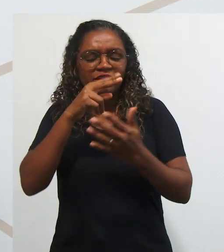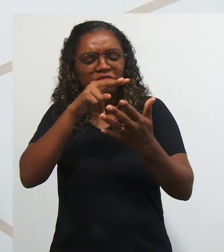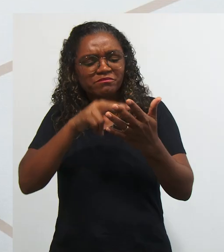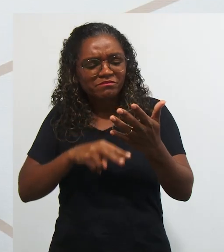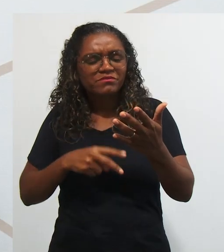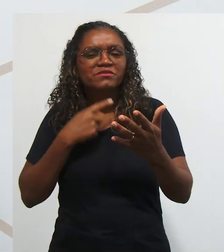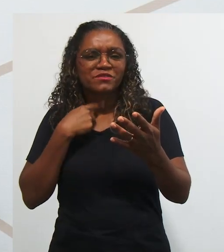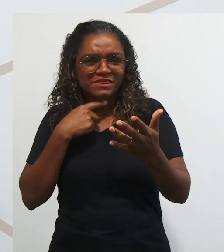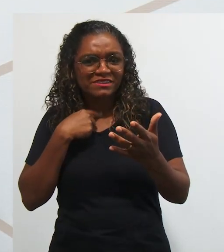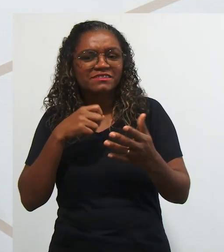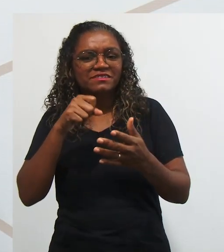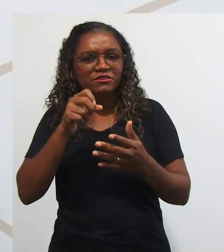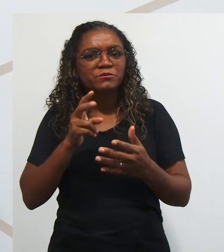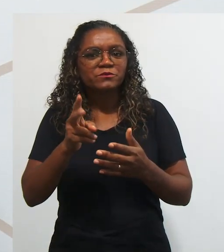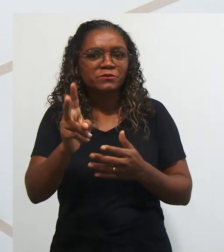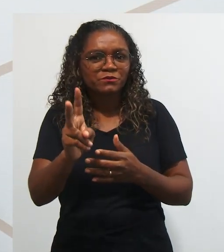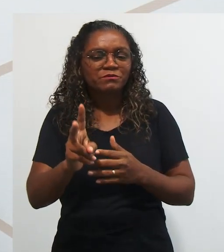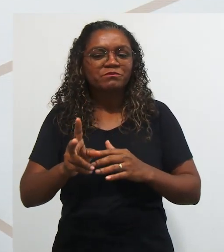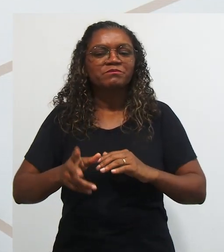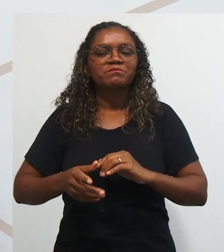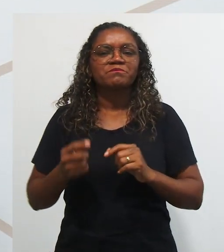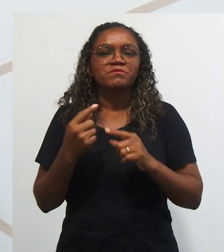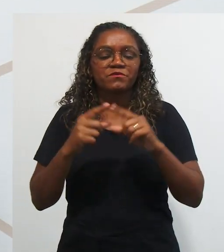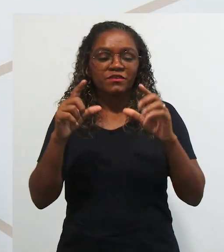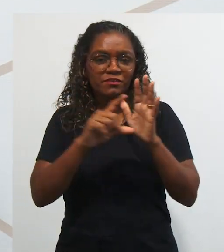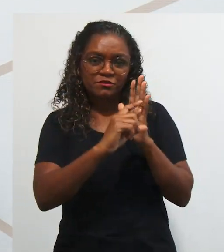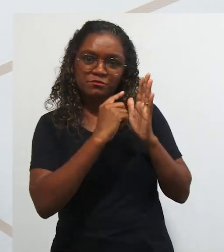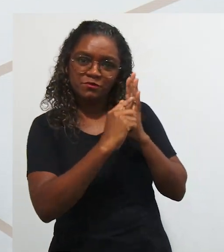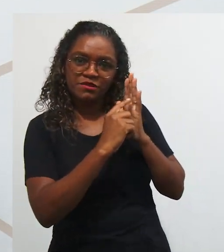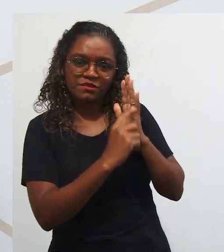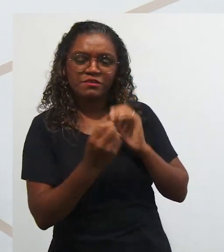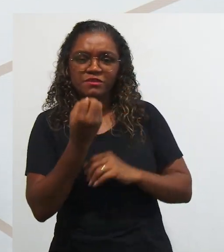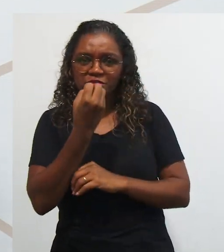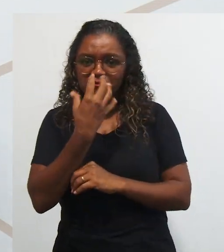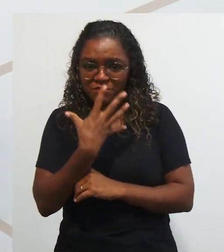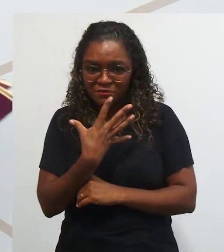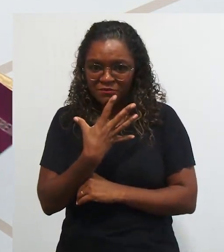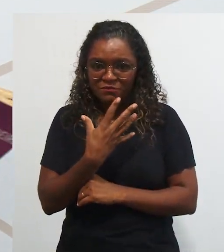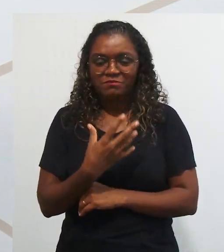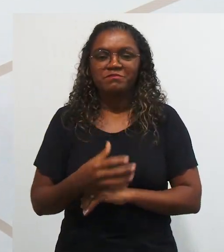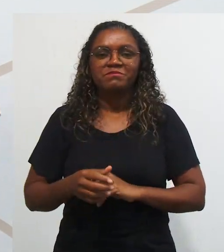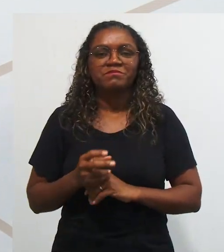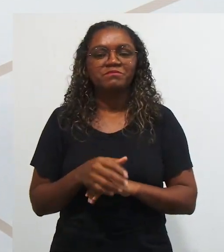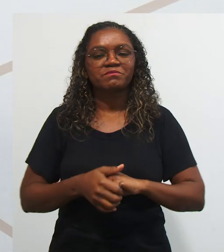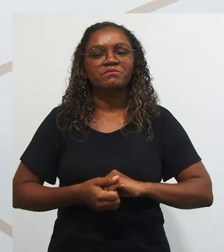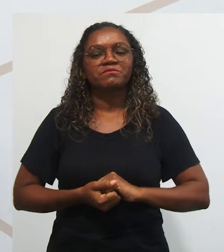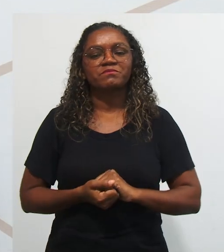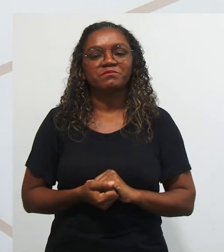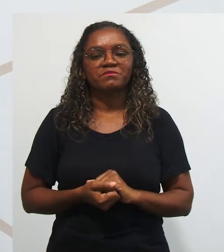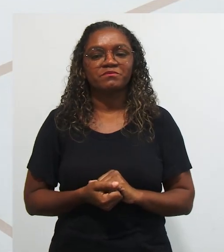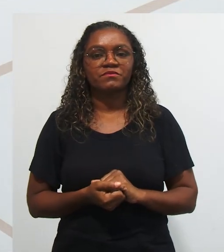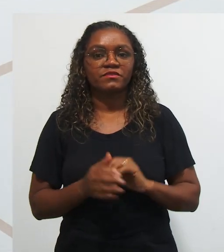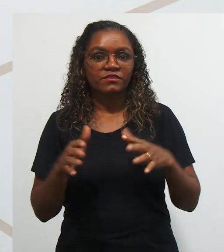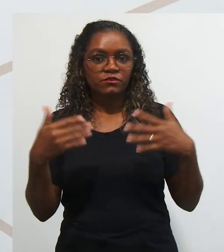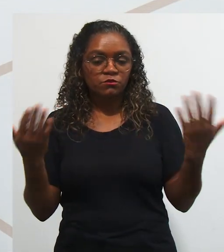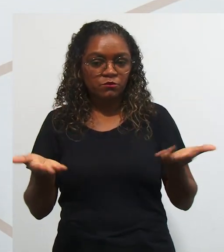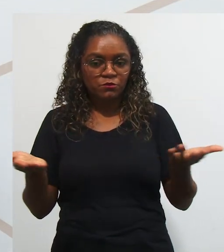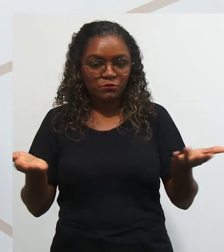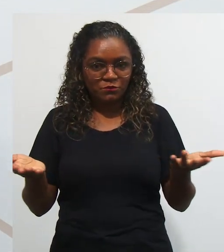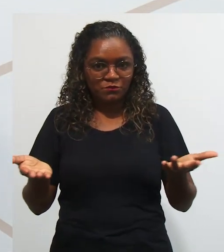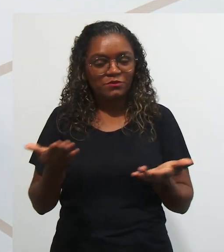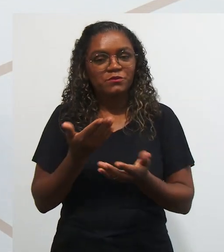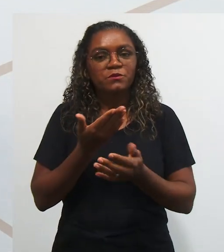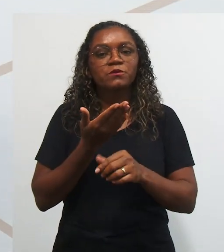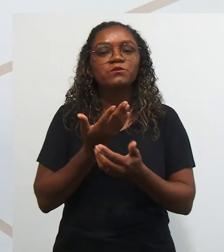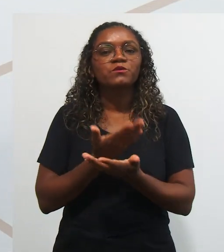ler e ficar só lendo aqui, ó. Só esse parágrafo eu já disse tudo, não preciso nem começar, não preciso nem continuar a nossa aula, nosso encontro